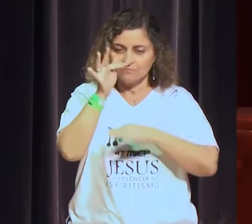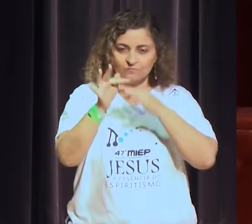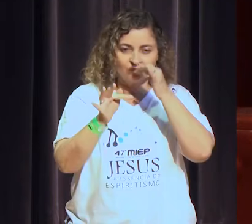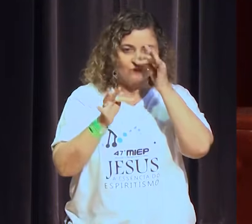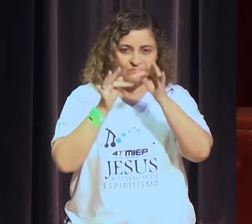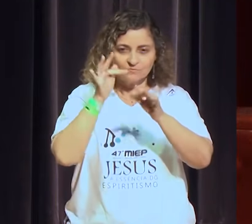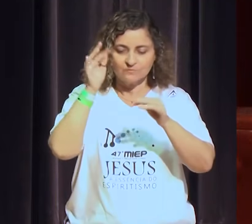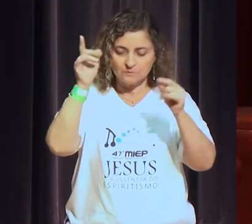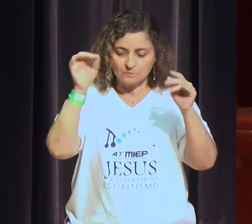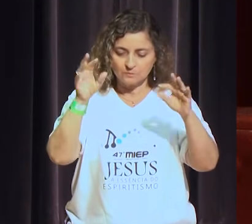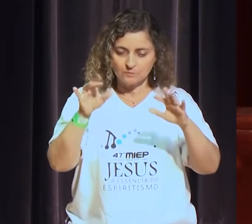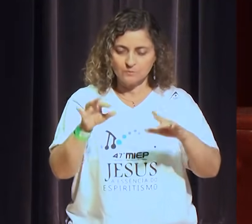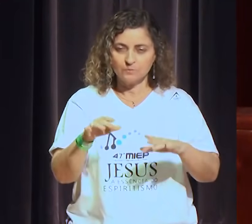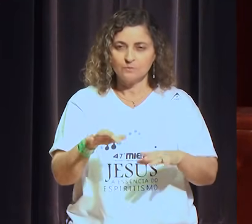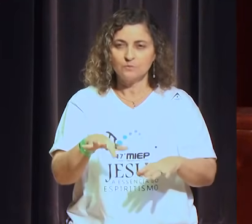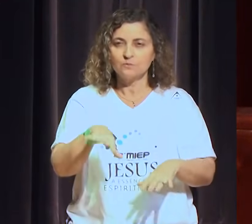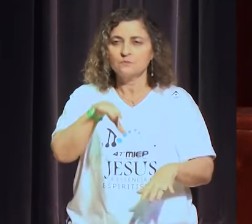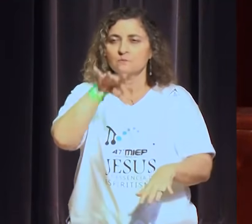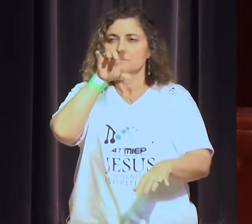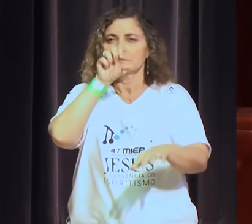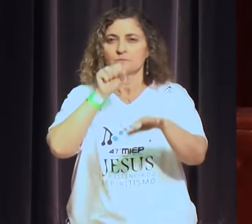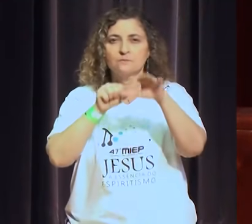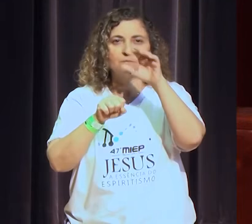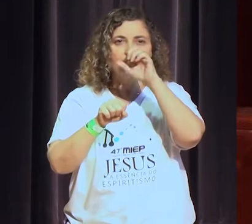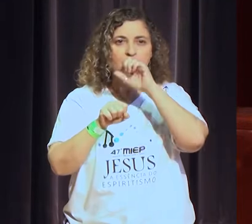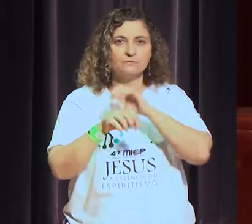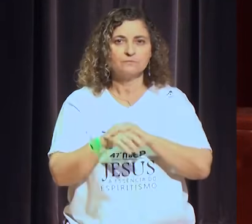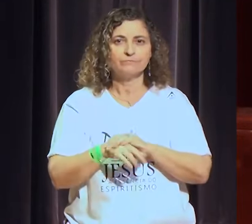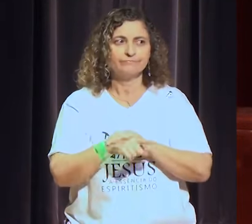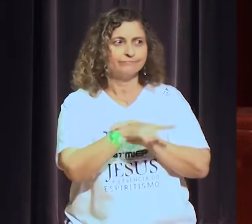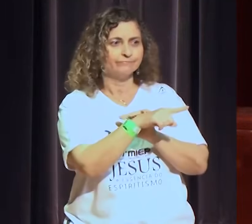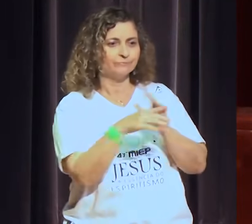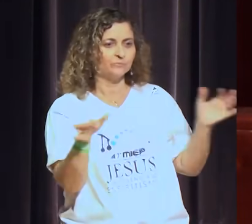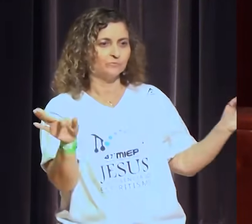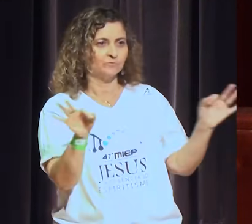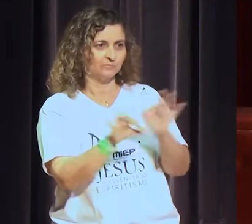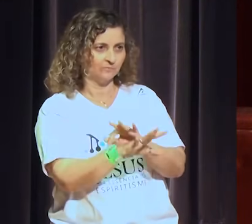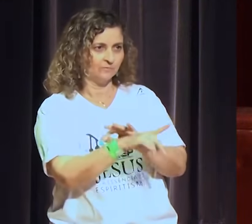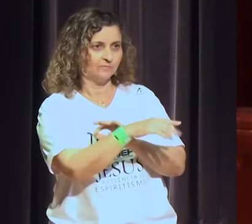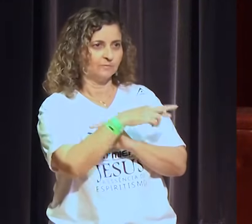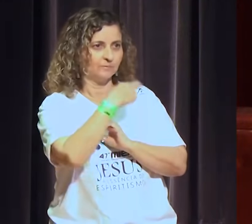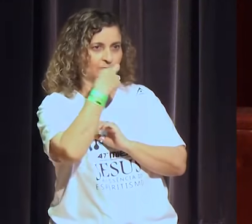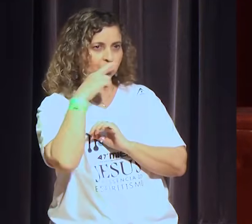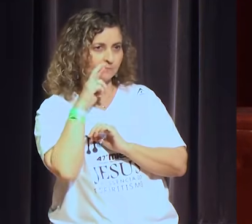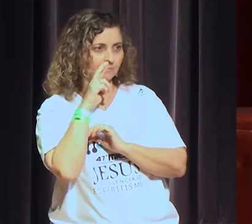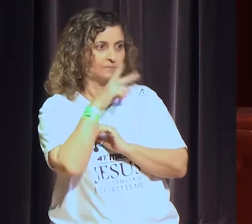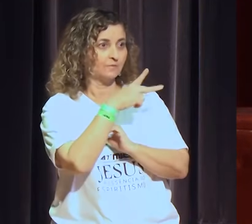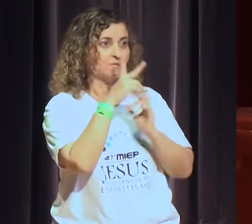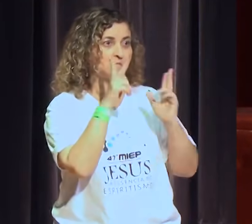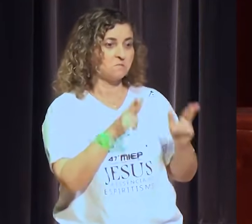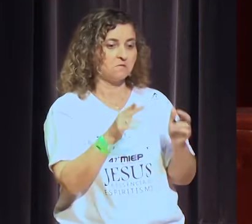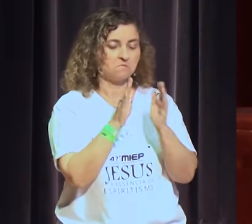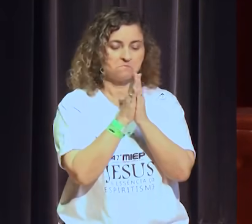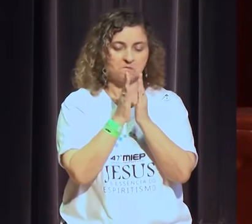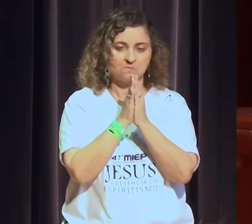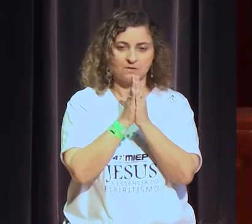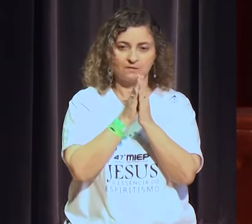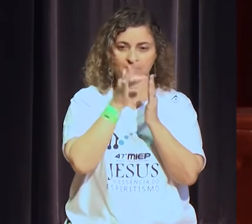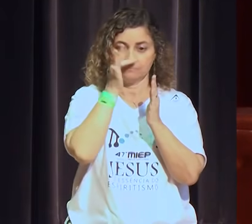vamos. O Rossano vai fazer essa prece aqui no final, tá? Vamos pensar.